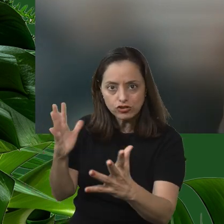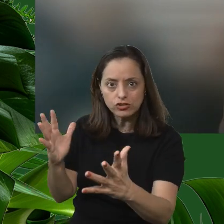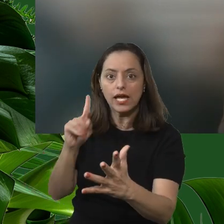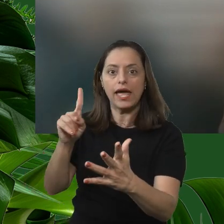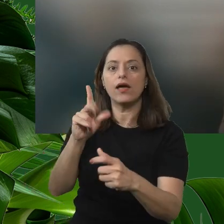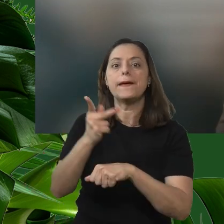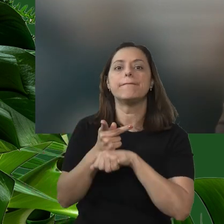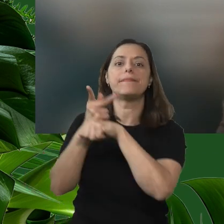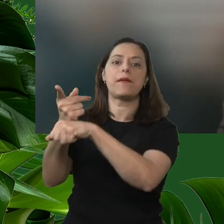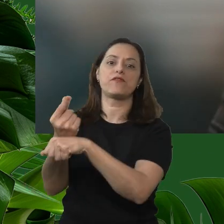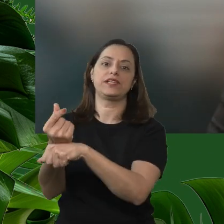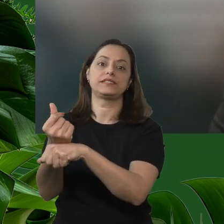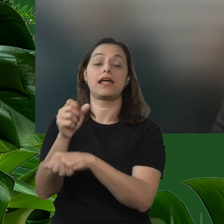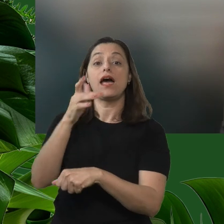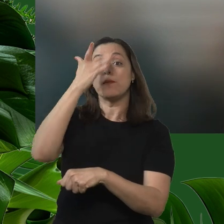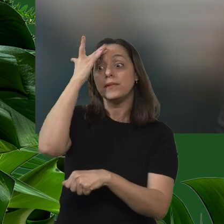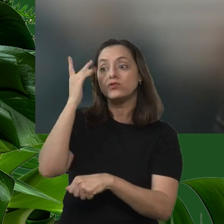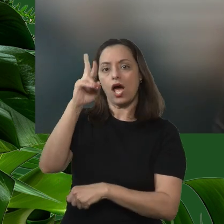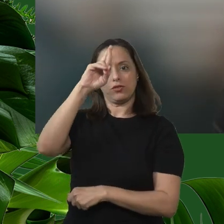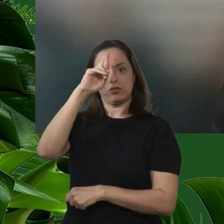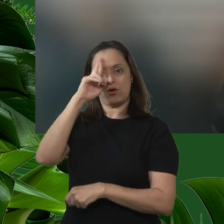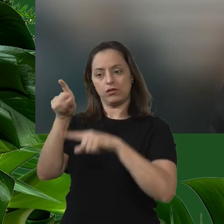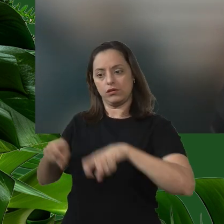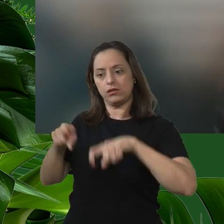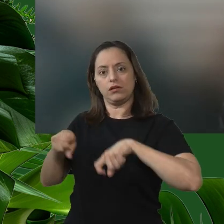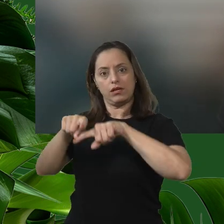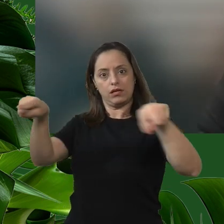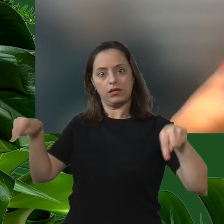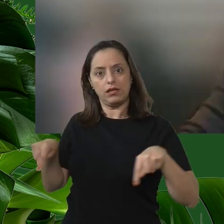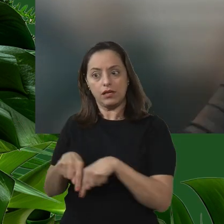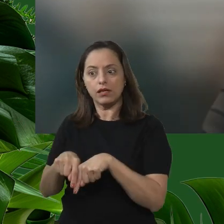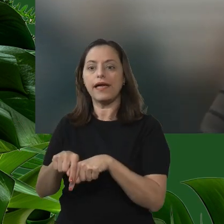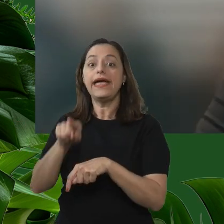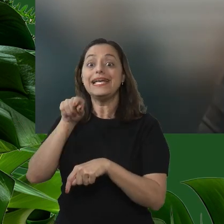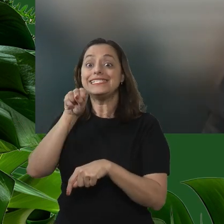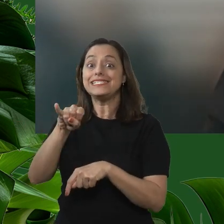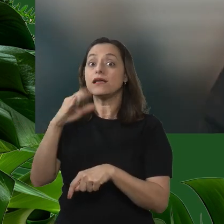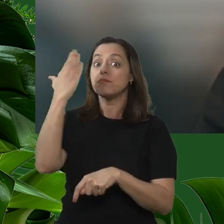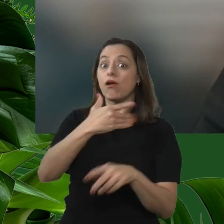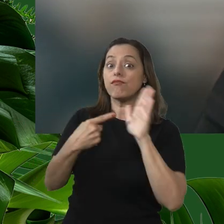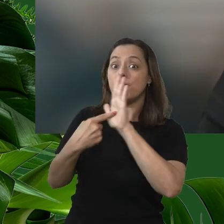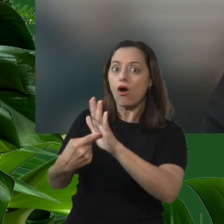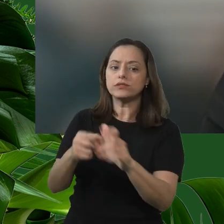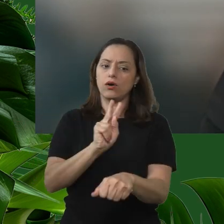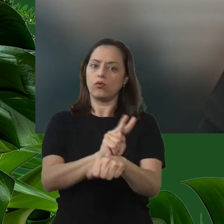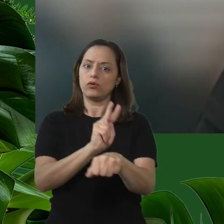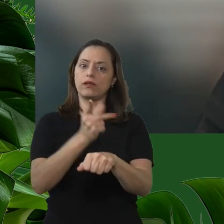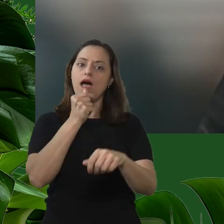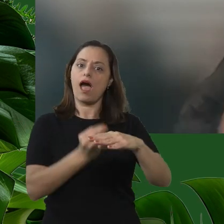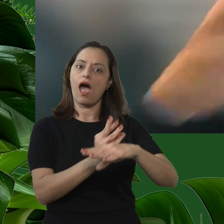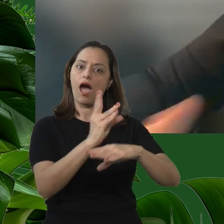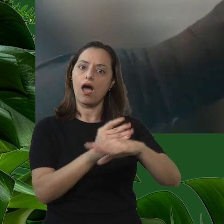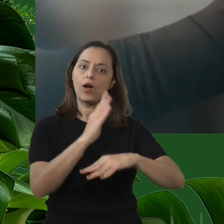premiar financeiramente proprietários rurais que faziam o bom manejo da sua propriedade, contribuindo para a geração de água em qualidade e